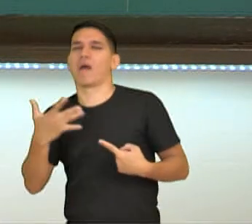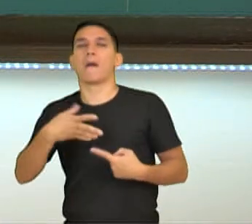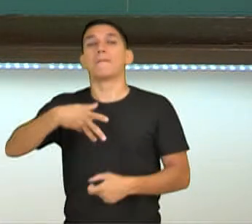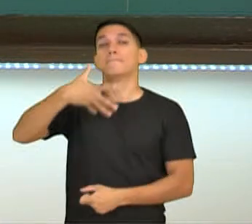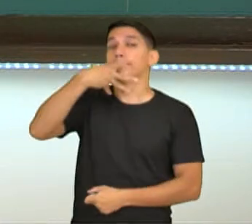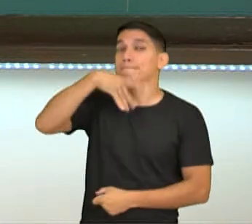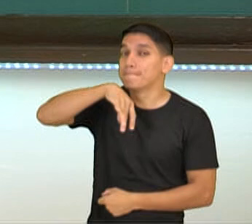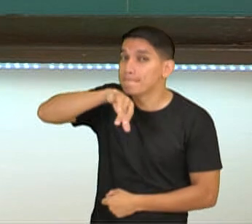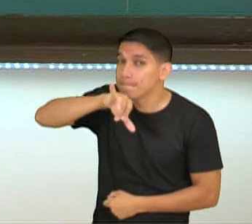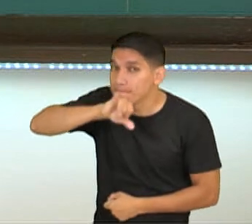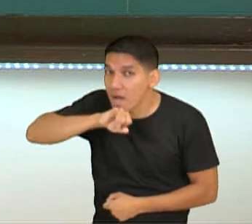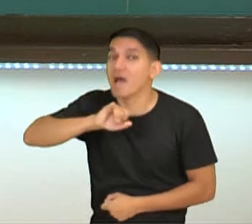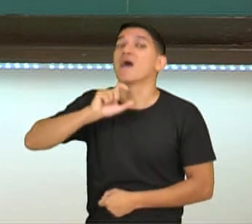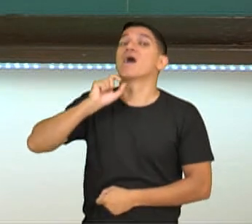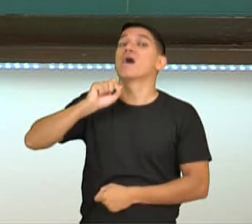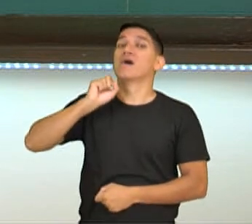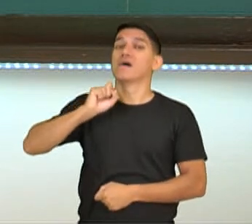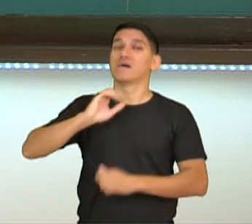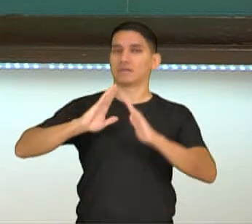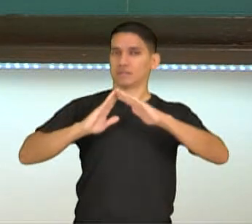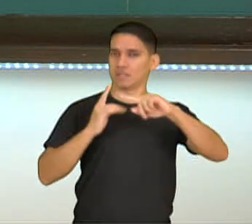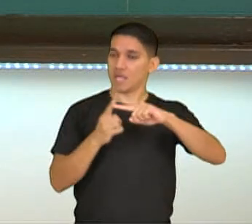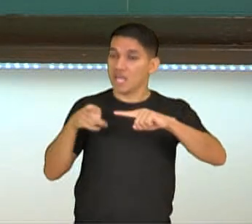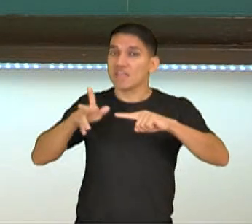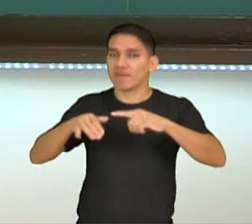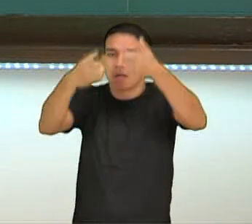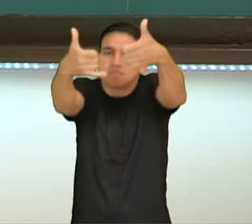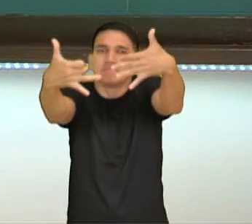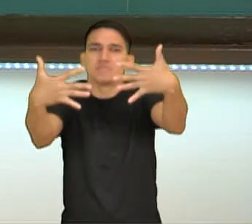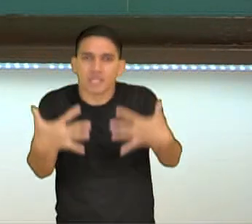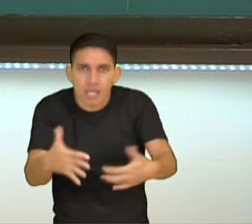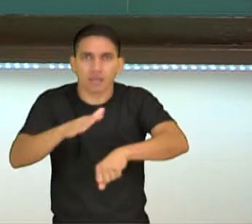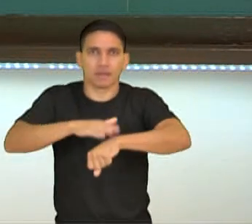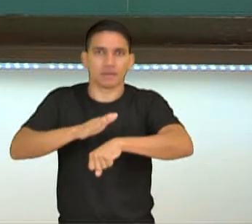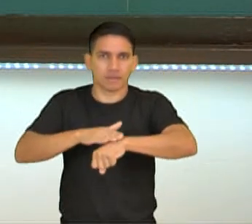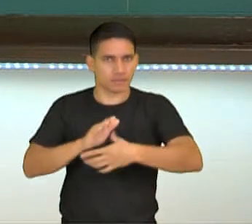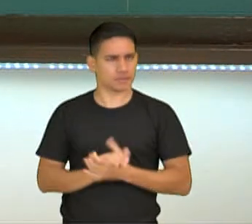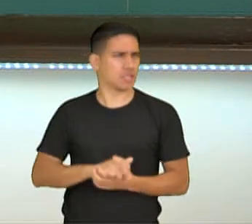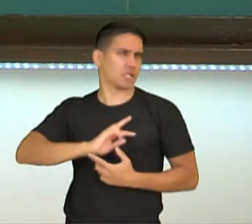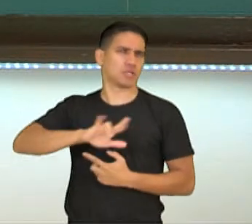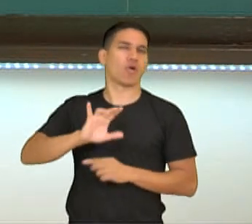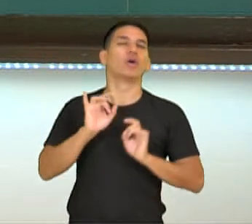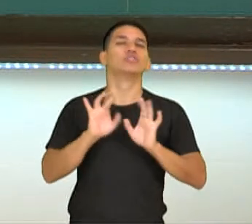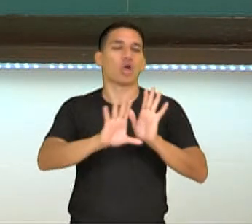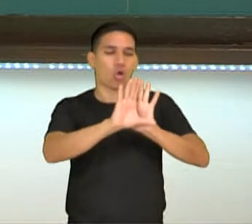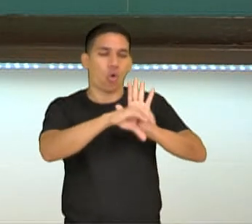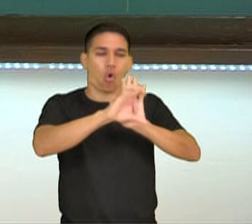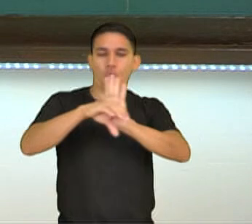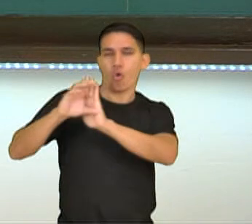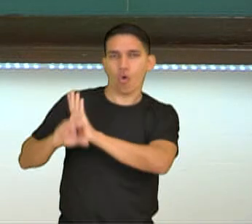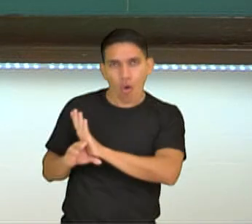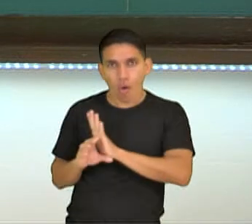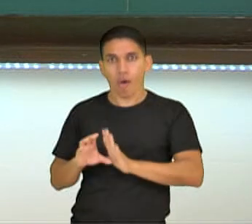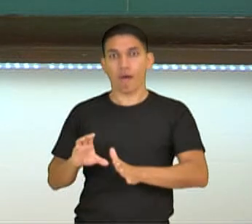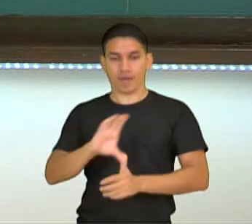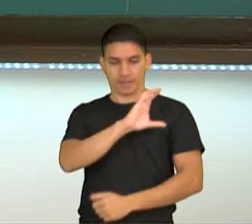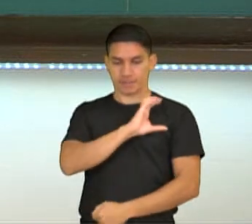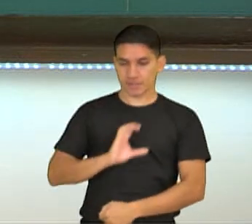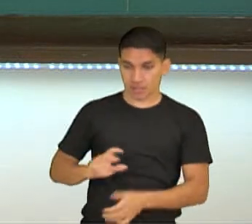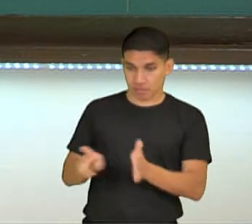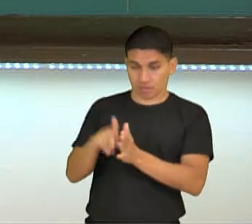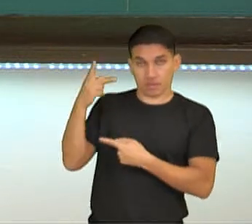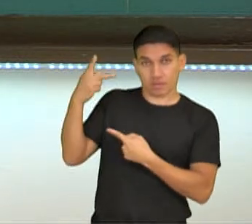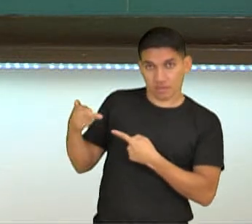realmente justificar esse momento e não só os conceitos cristãos a partir de si mesmos,